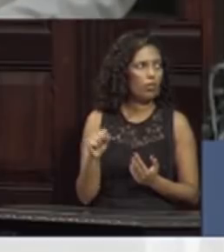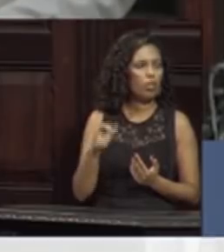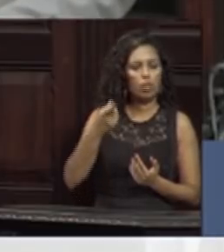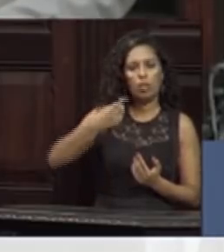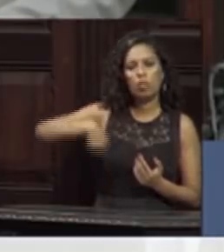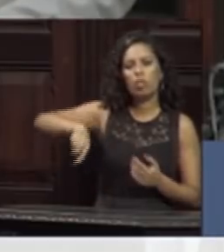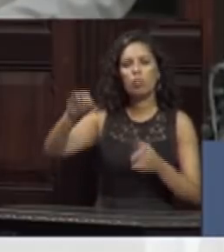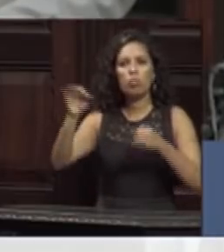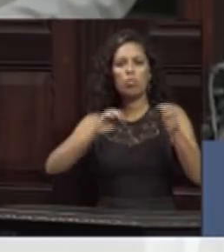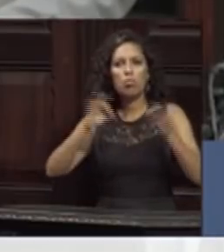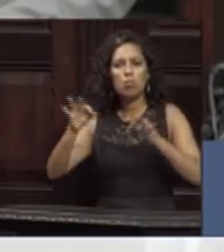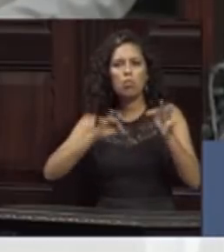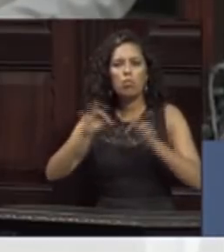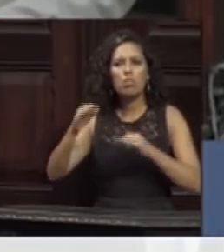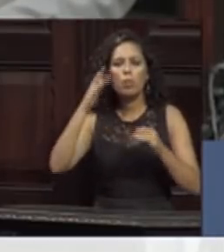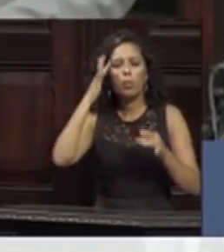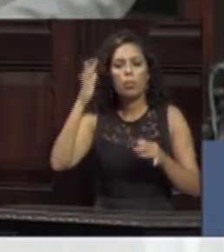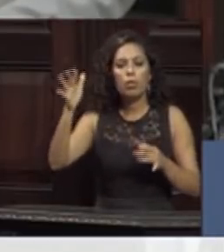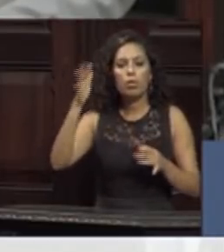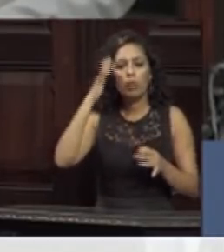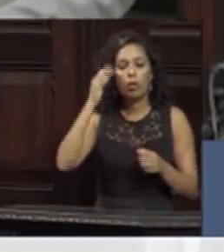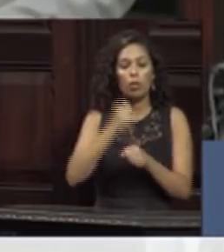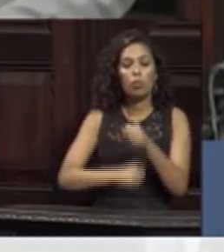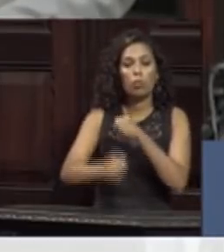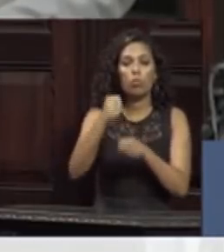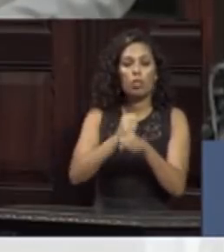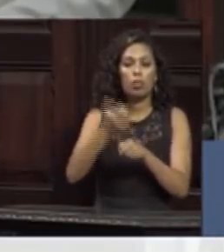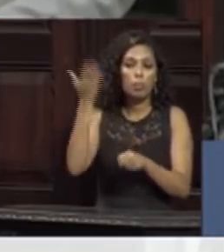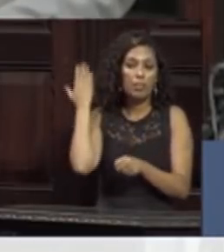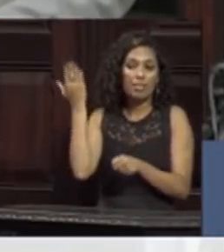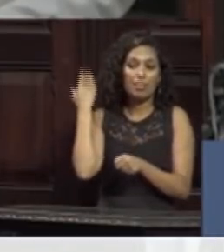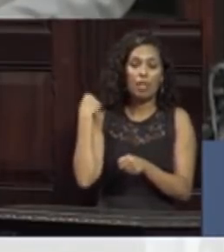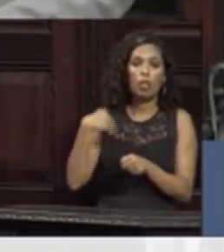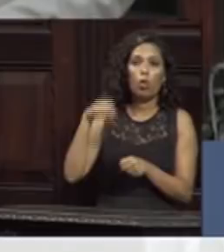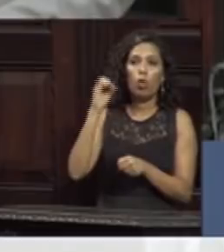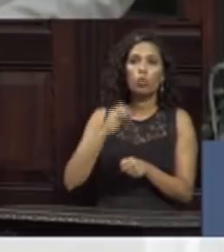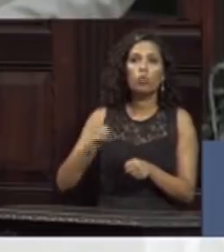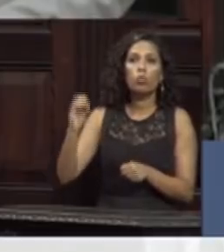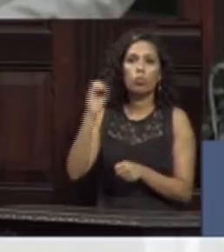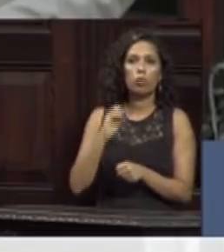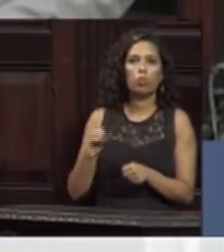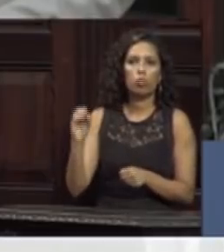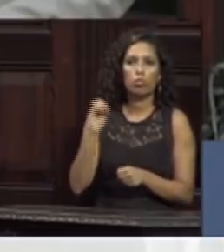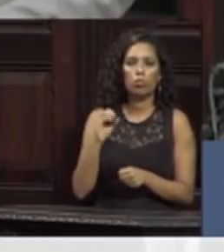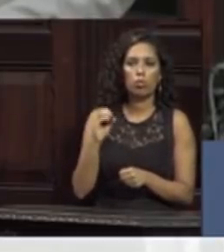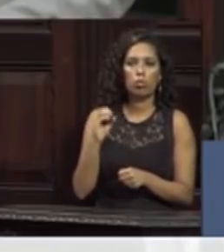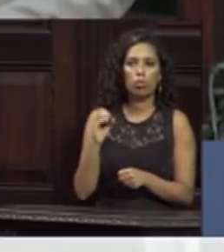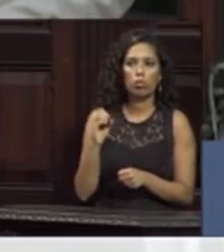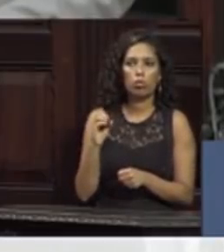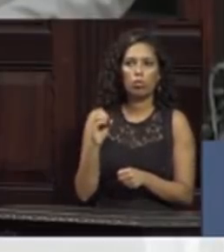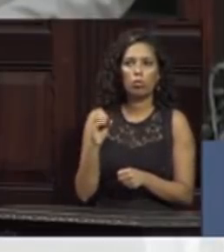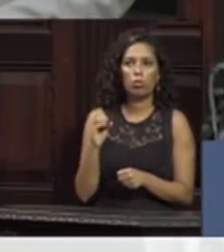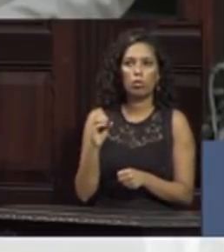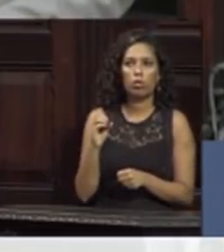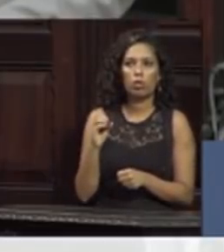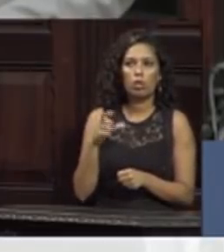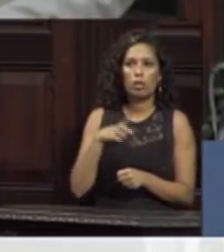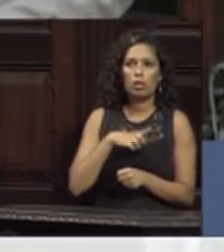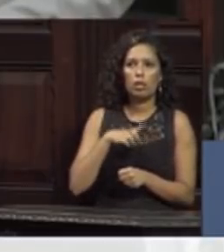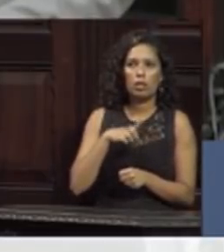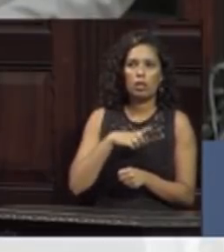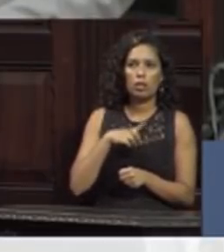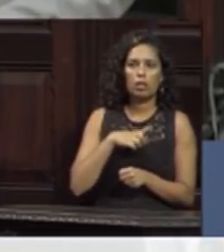assim, porque no ano passado, setembro e outubro, tivemos 2 leilões. Leilão